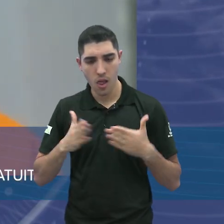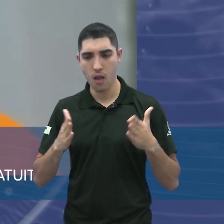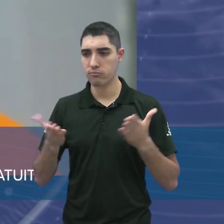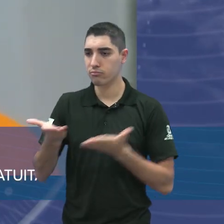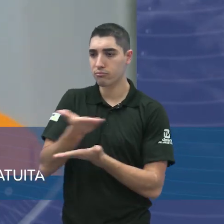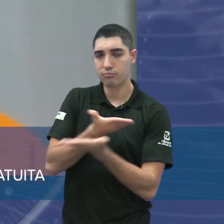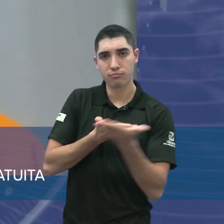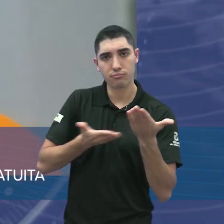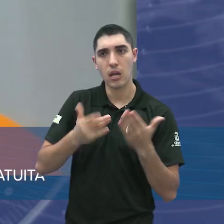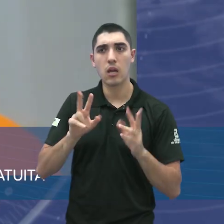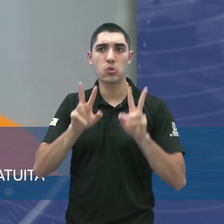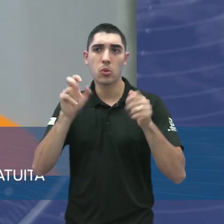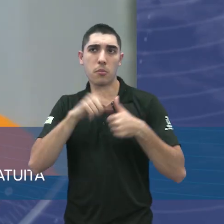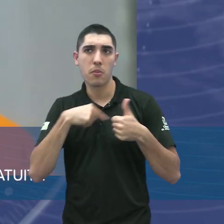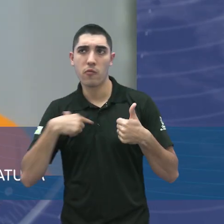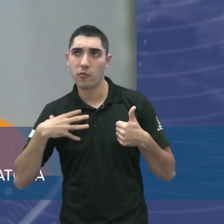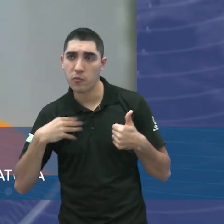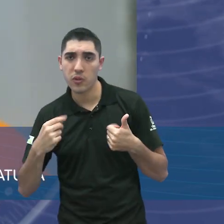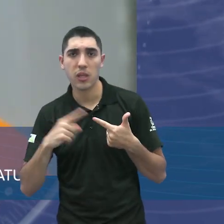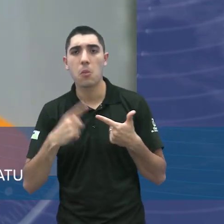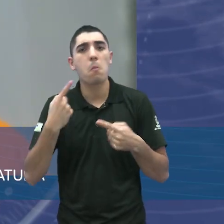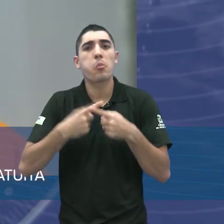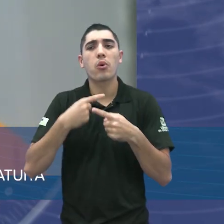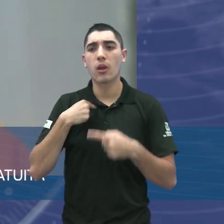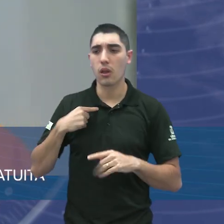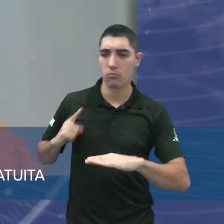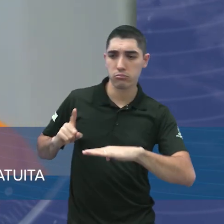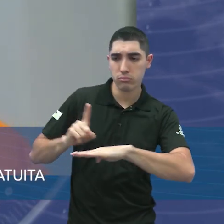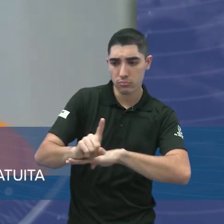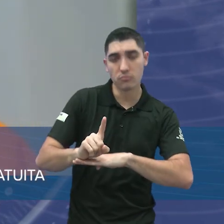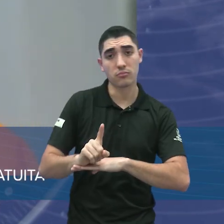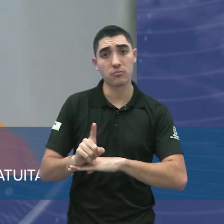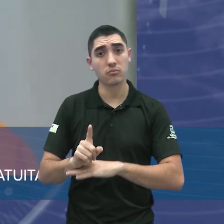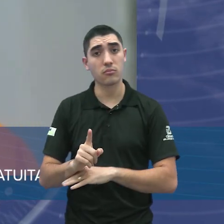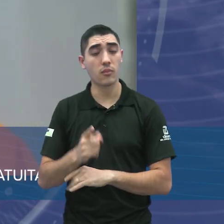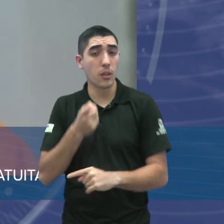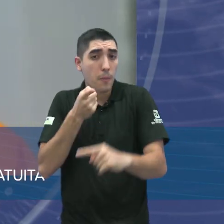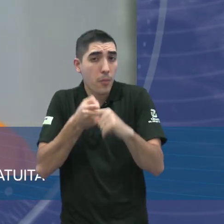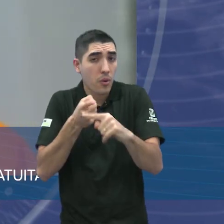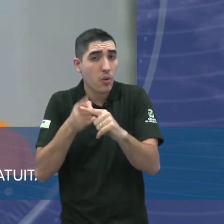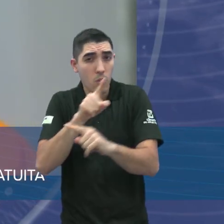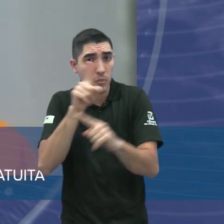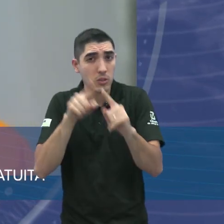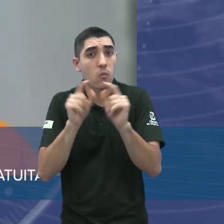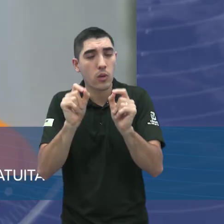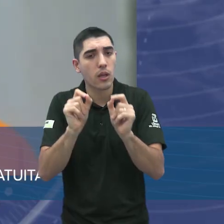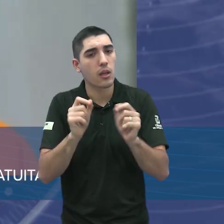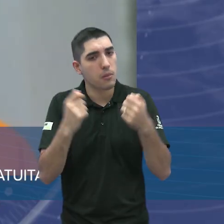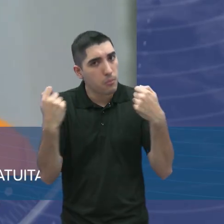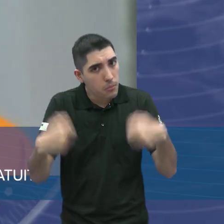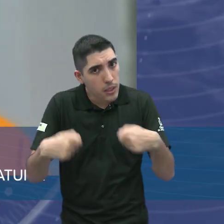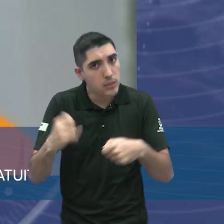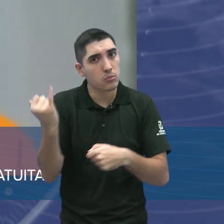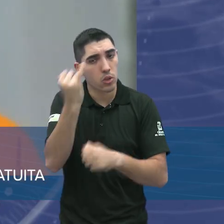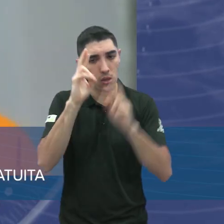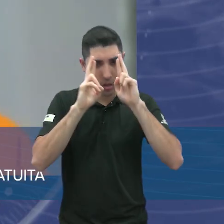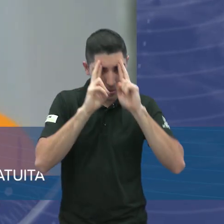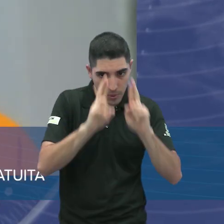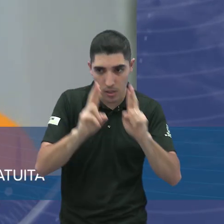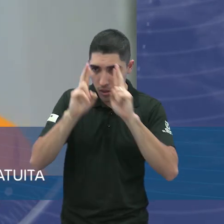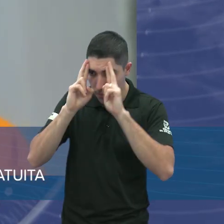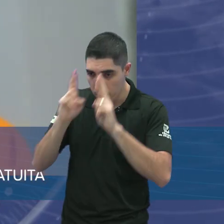se abrir, de poder falar sobre si, de poder contar por que veio, né? Acho que o que a gente sempre trabalha é a possibilidade do